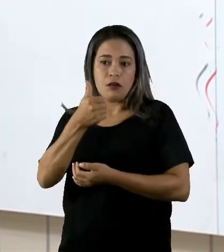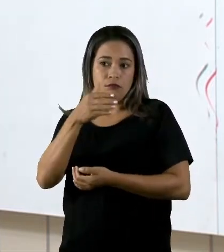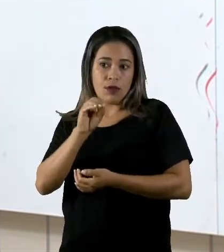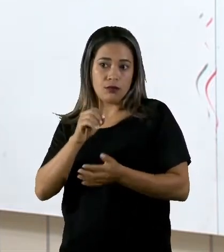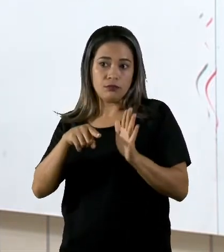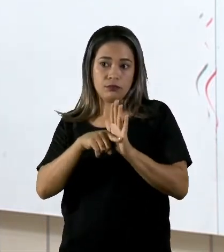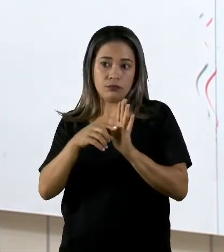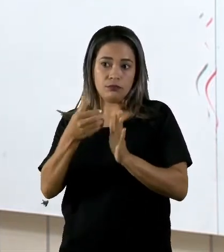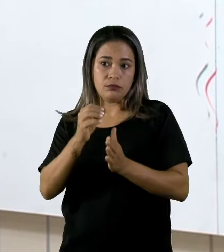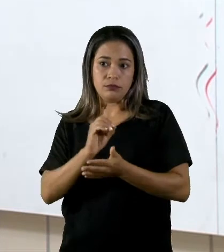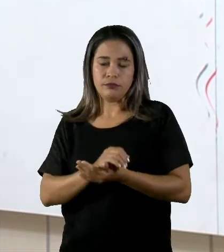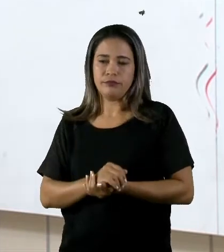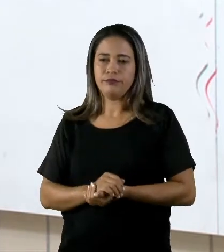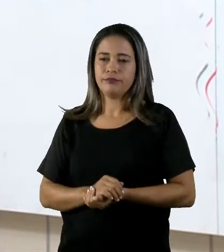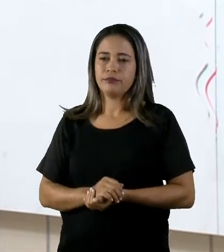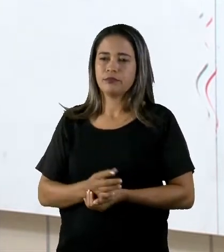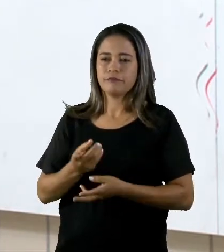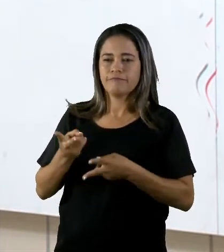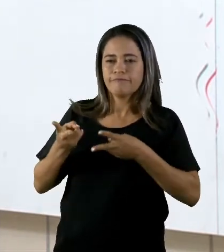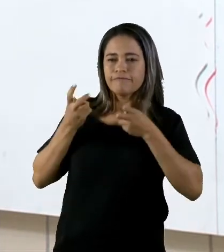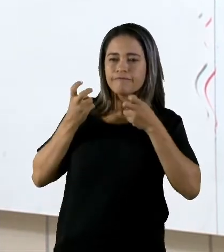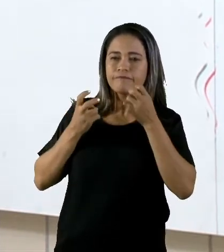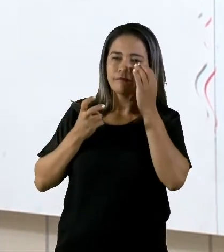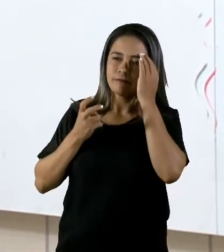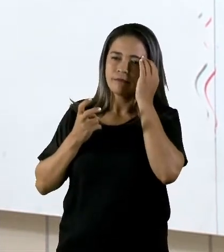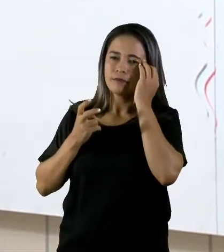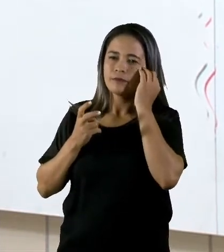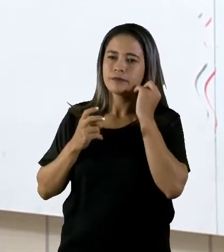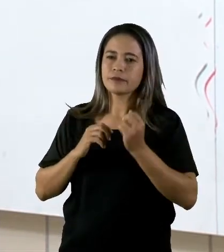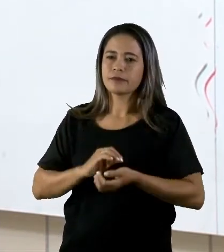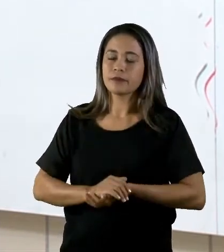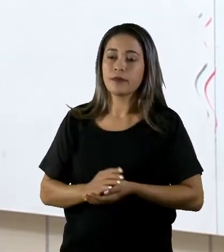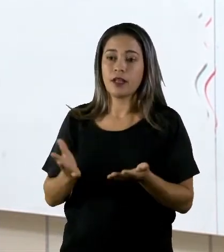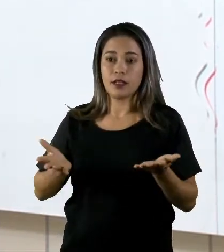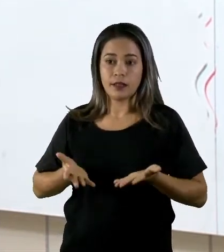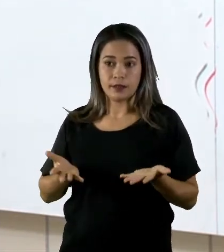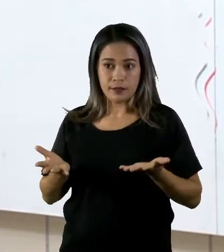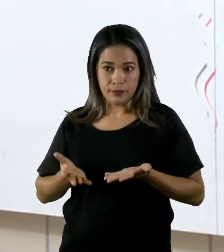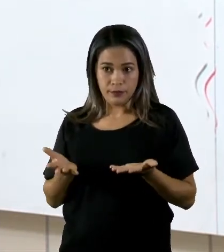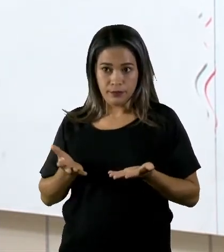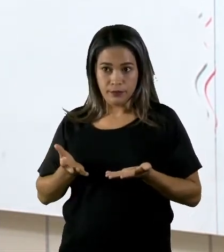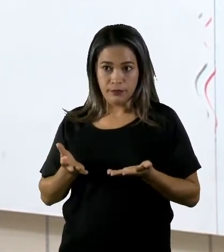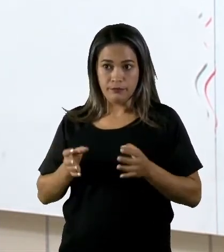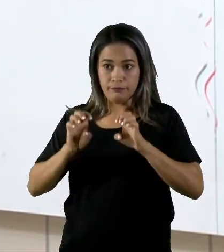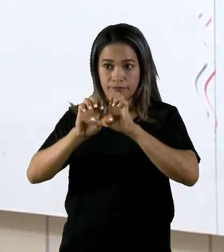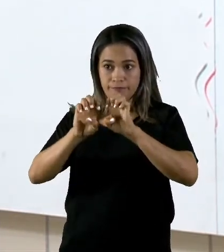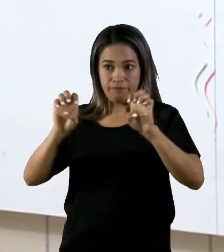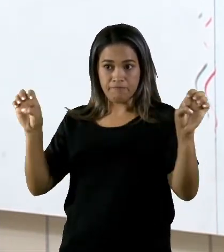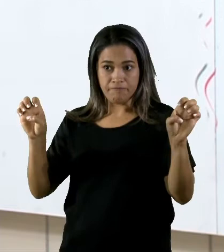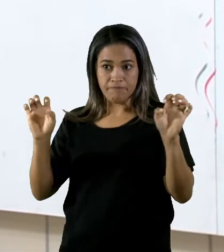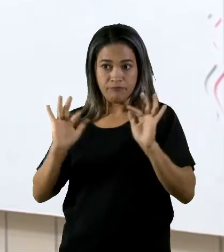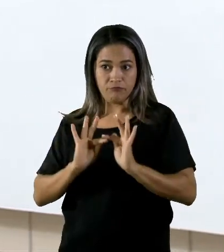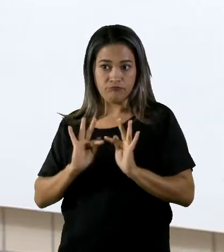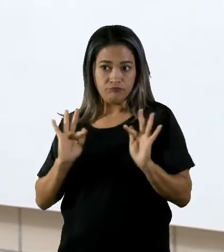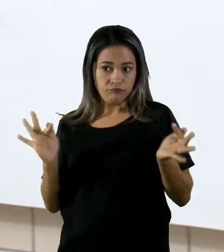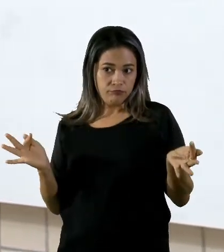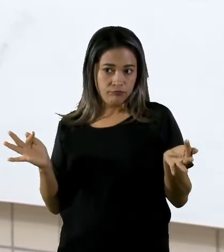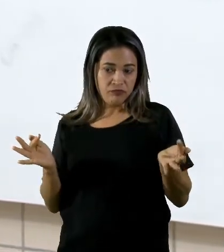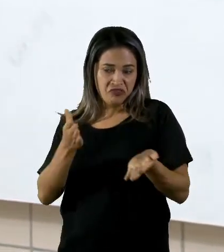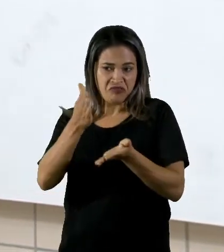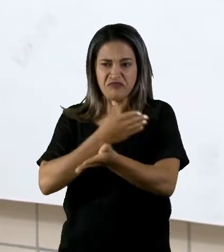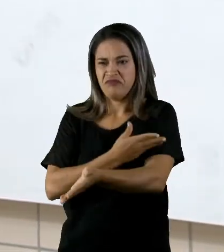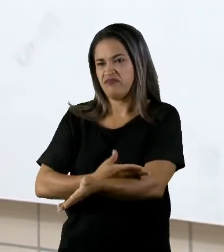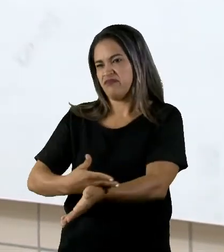10. Percebam que agora ela se tornou uma equação simples que você está acostumado